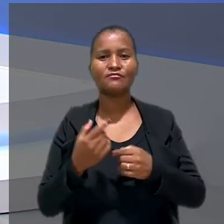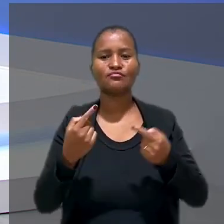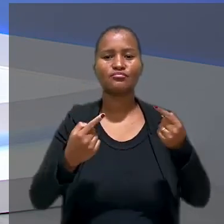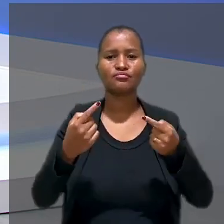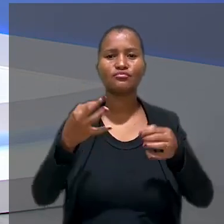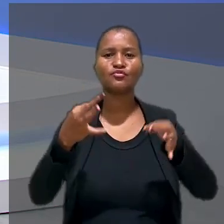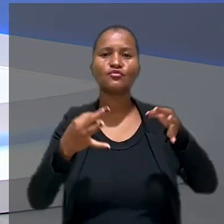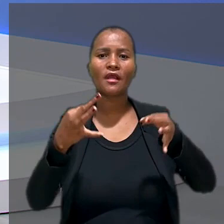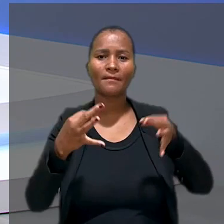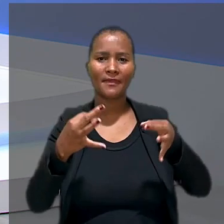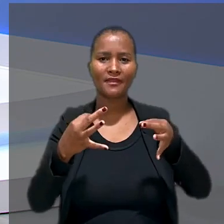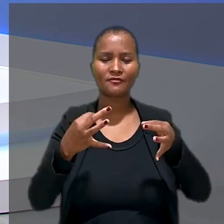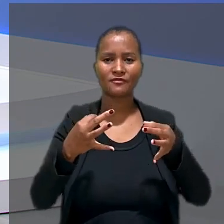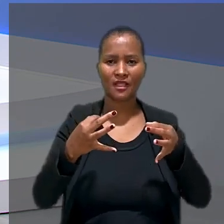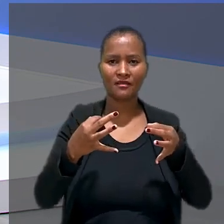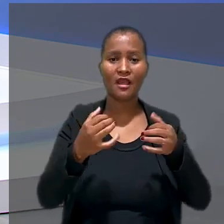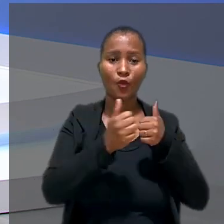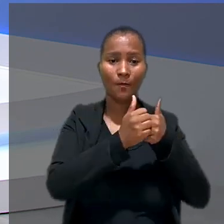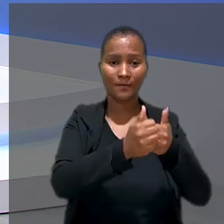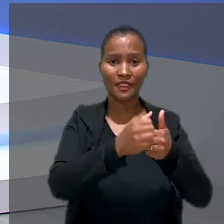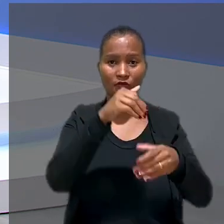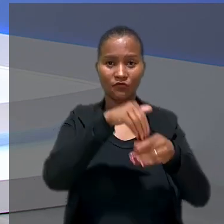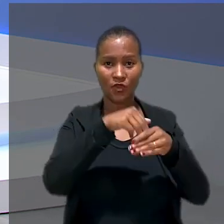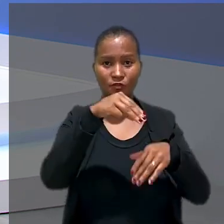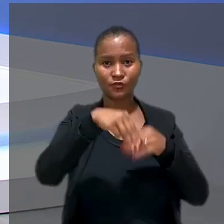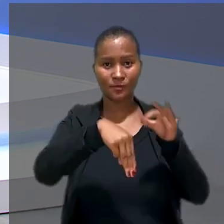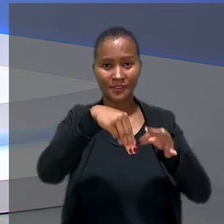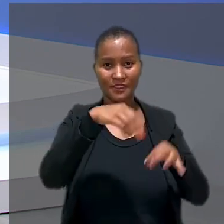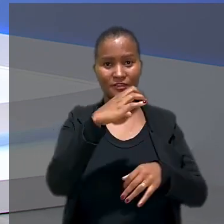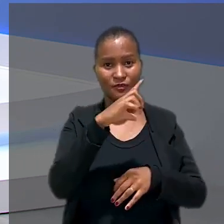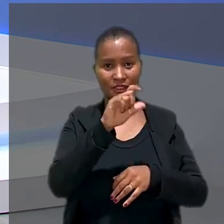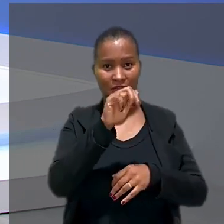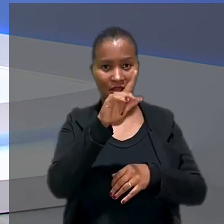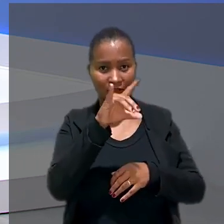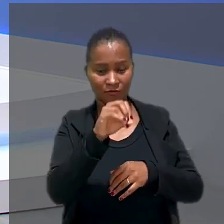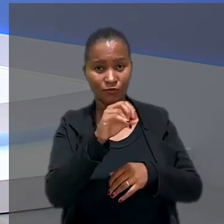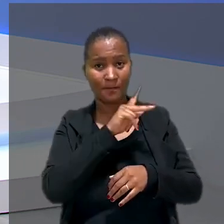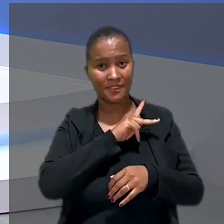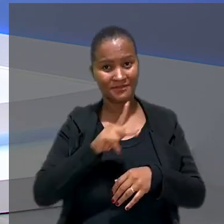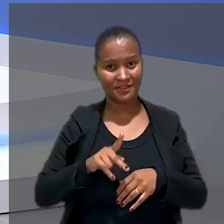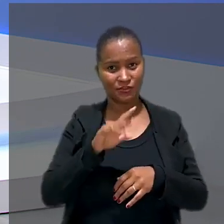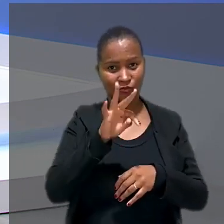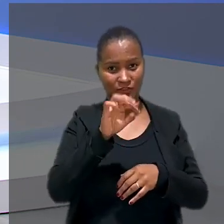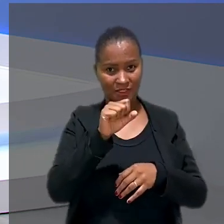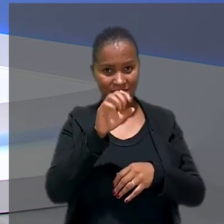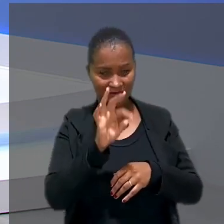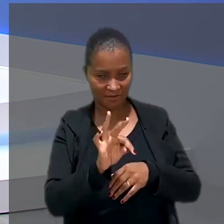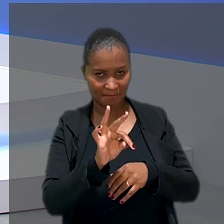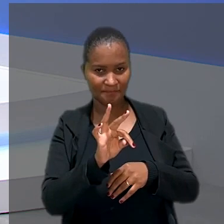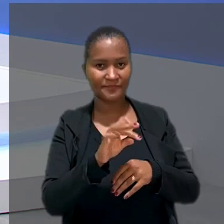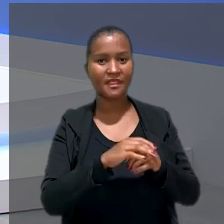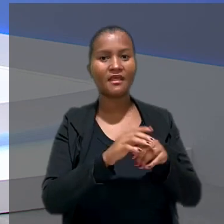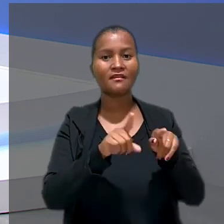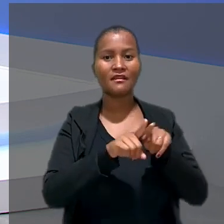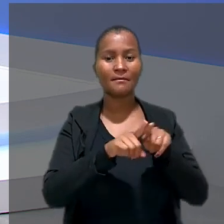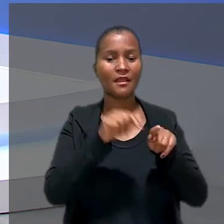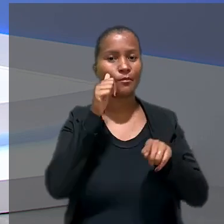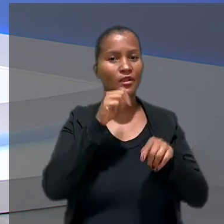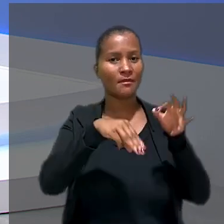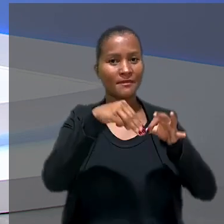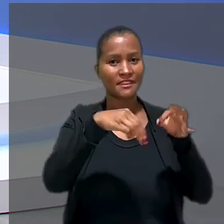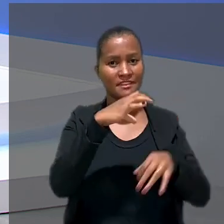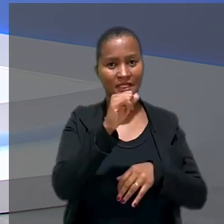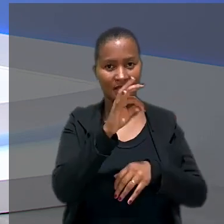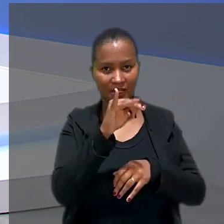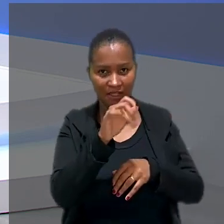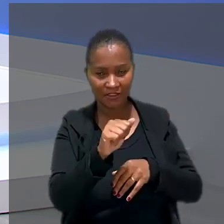o placar desse julgamento ficou assim. Acompanharam o voto do ministro Cláudio Brandão, o presidente do TST, ministro Lélio Bentes Corrêa,